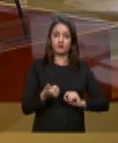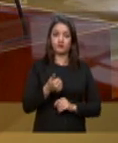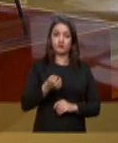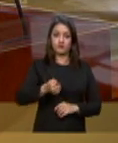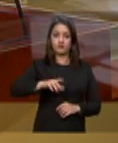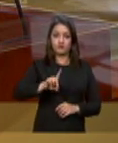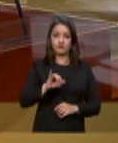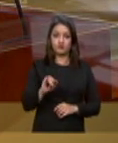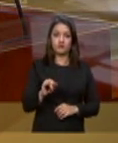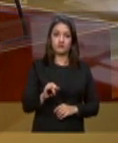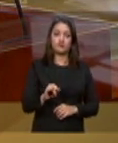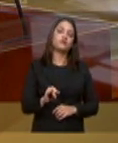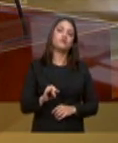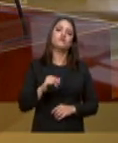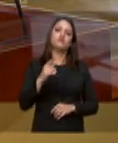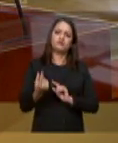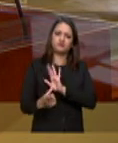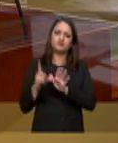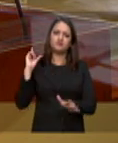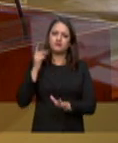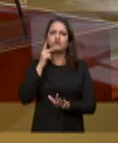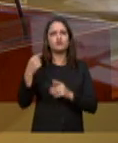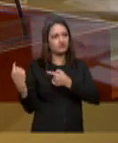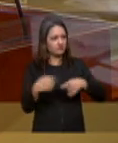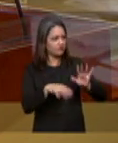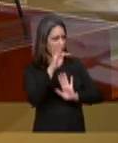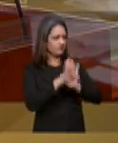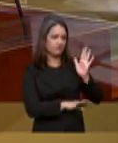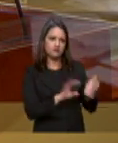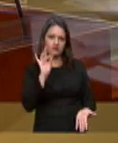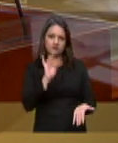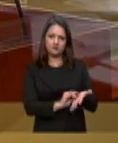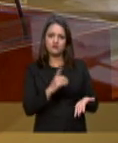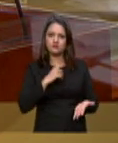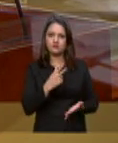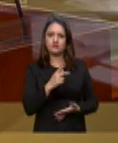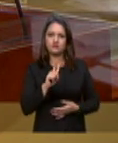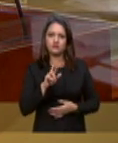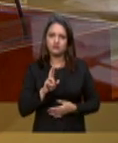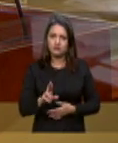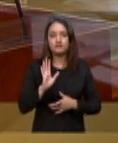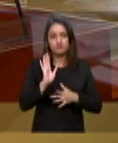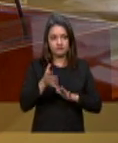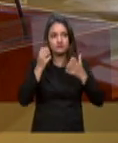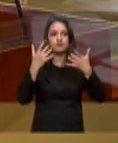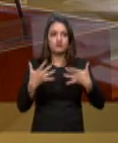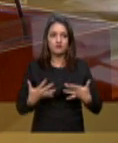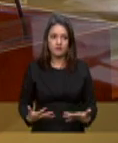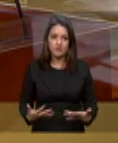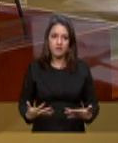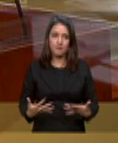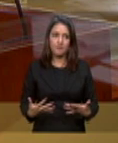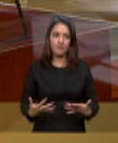ela impugnava a redação original, como o ilustre procurador-geral da República já explicitou para a gente,